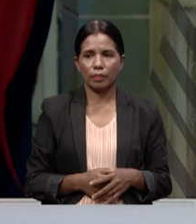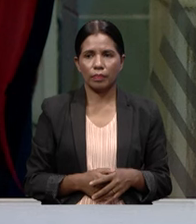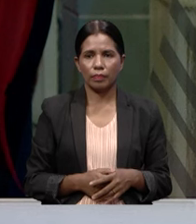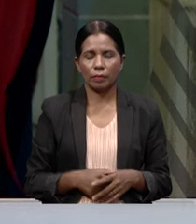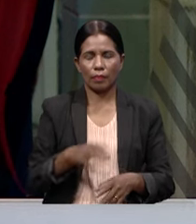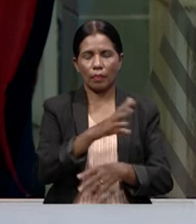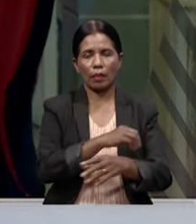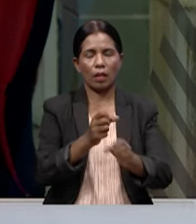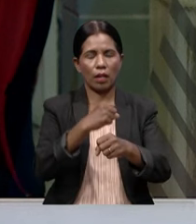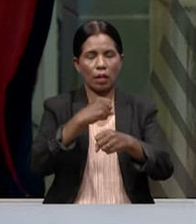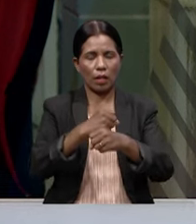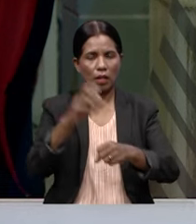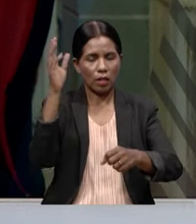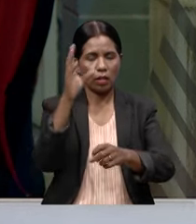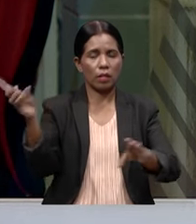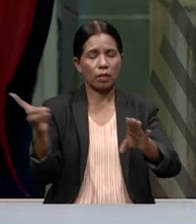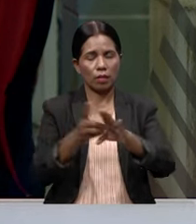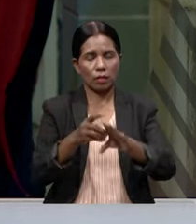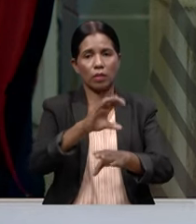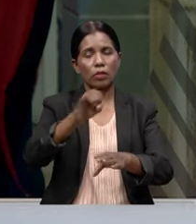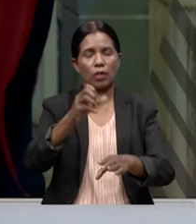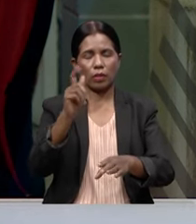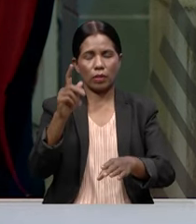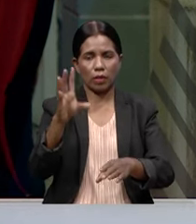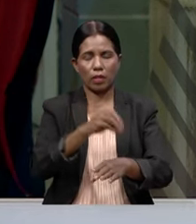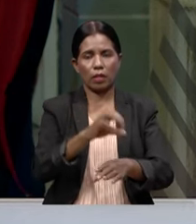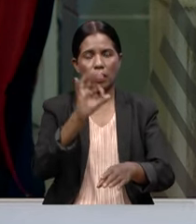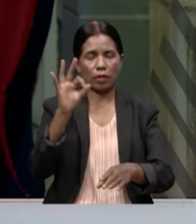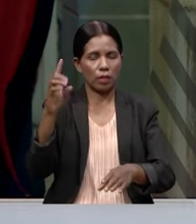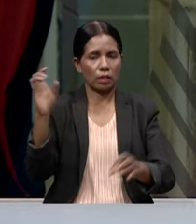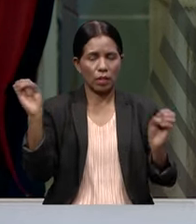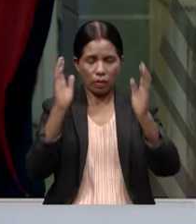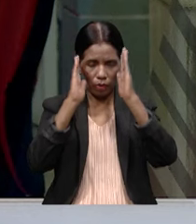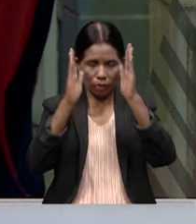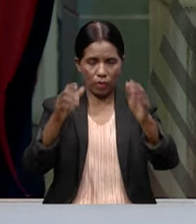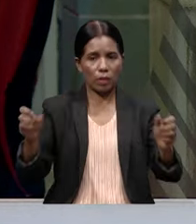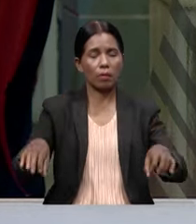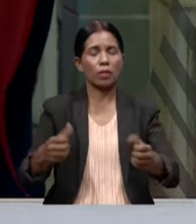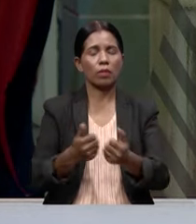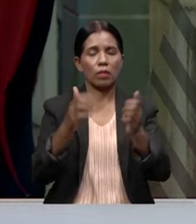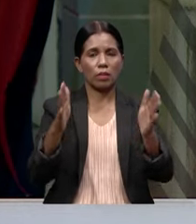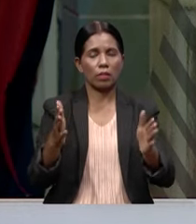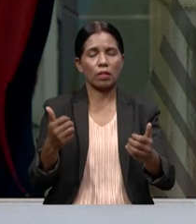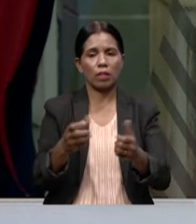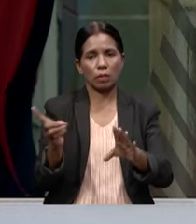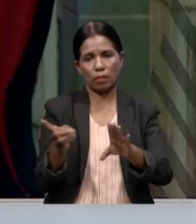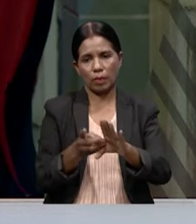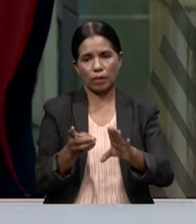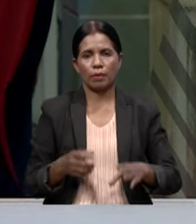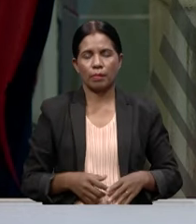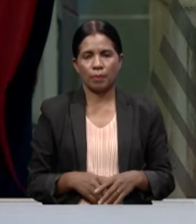caso falsificação de documentos para jogador Jaimito Soares, FFTL lei atenção para jogador Sirene documentos.